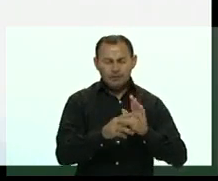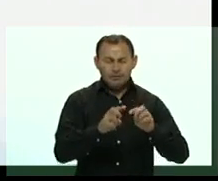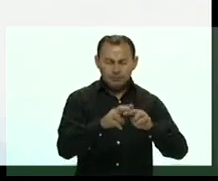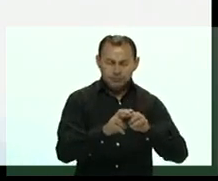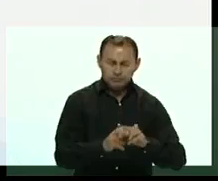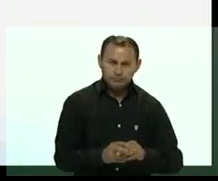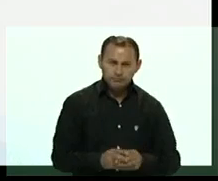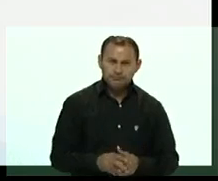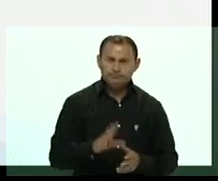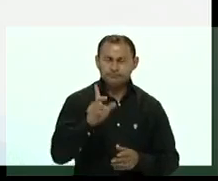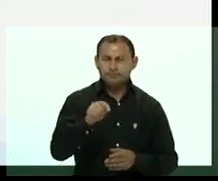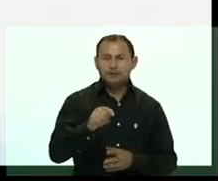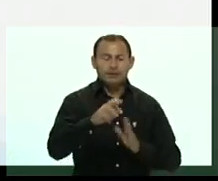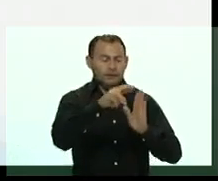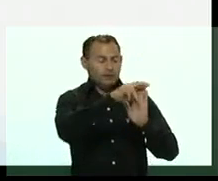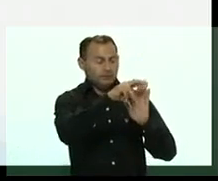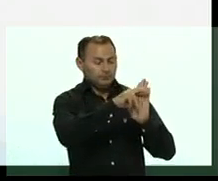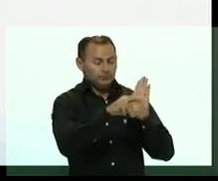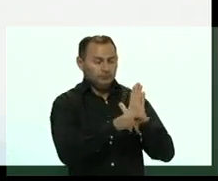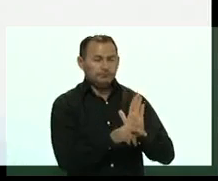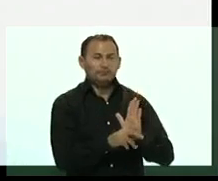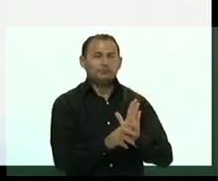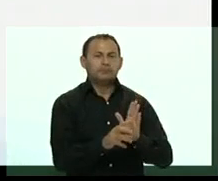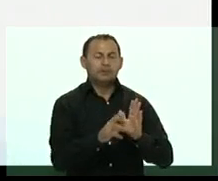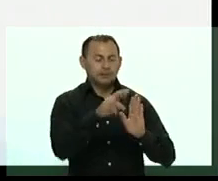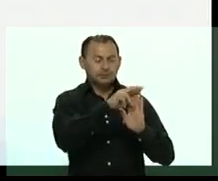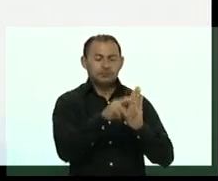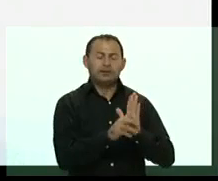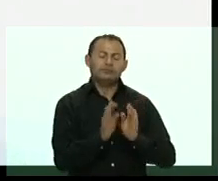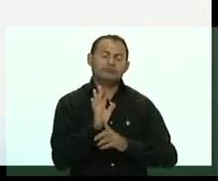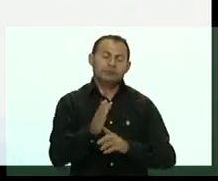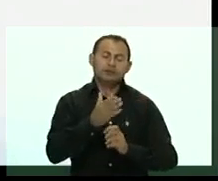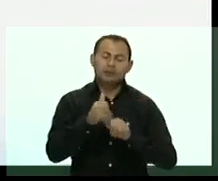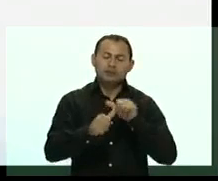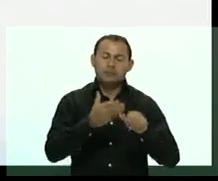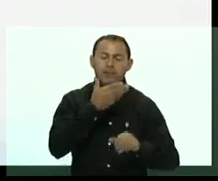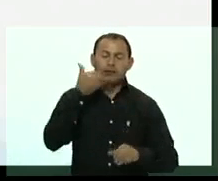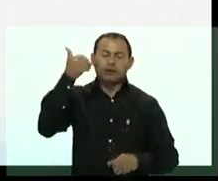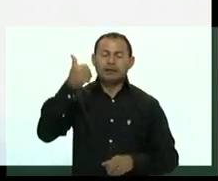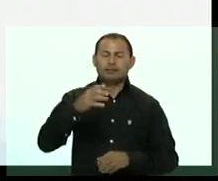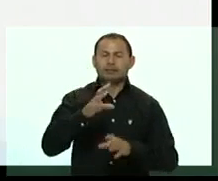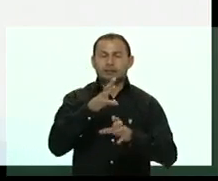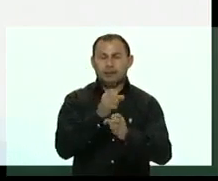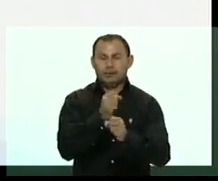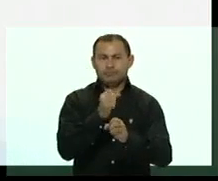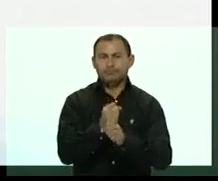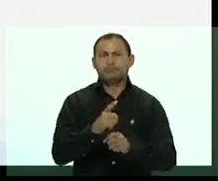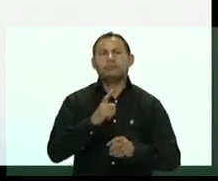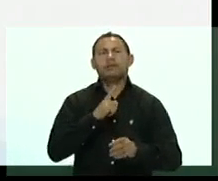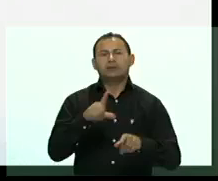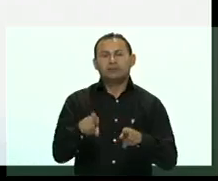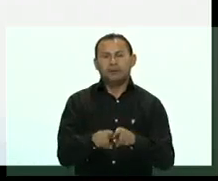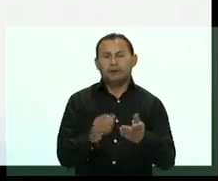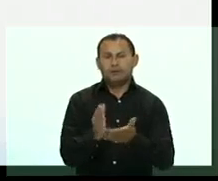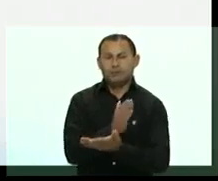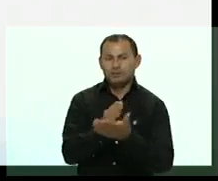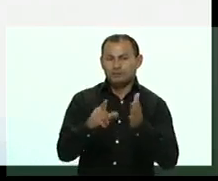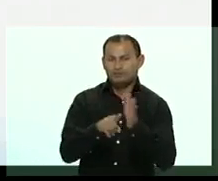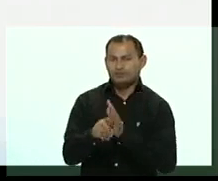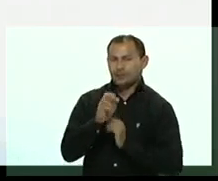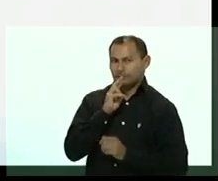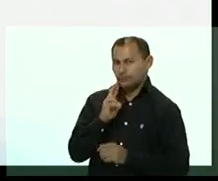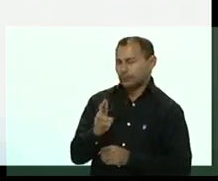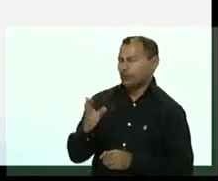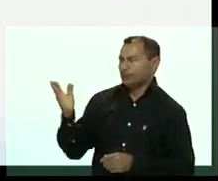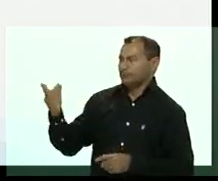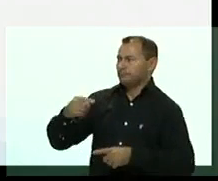função. Então, essas regras vêm para facilitar esses cálculos, tá? E aí nós temos alguns questionamentos, que nós vamos resolver,